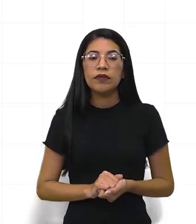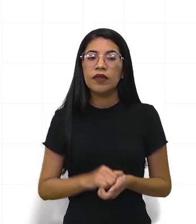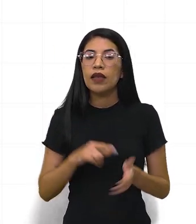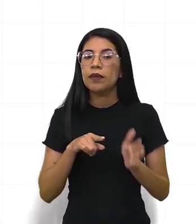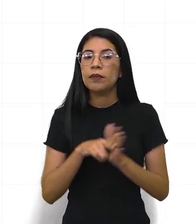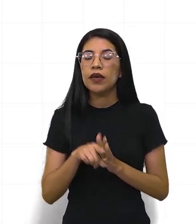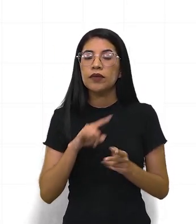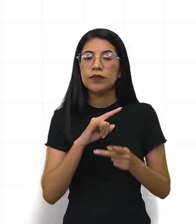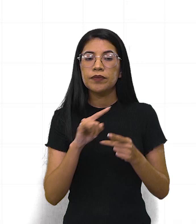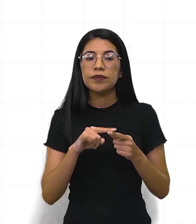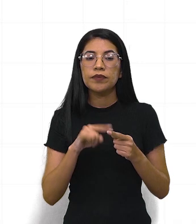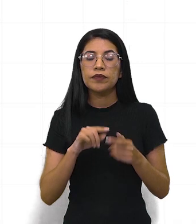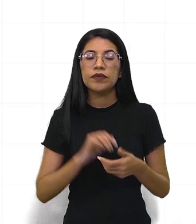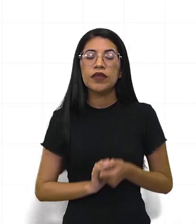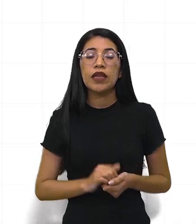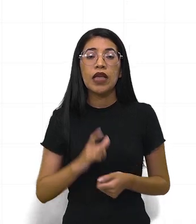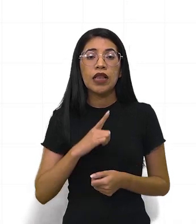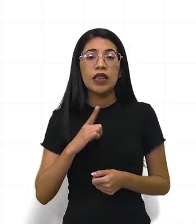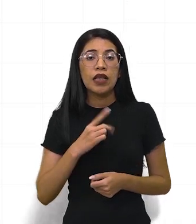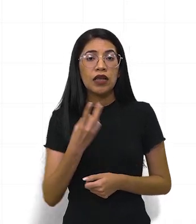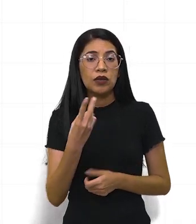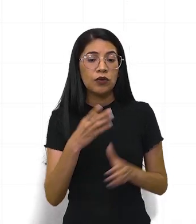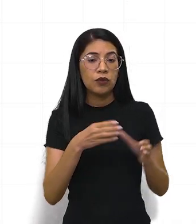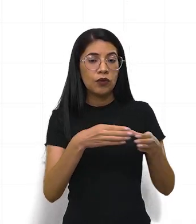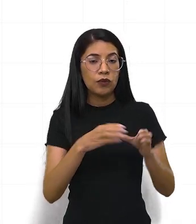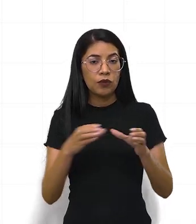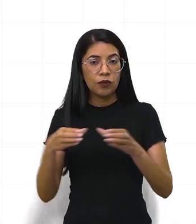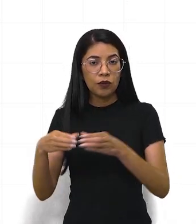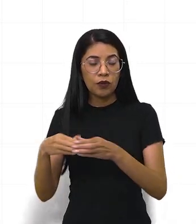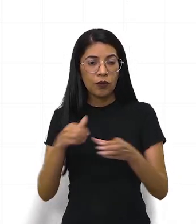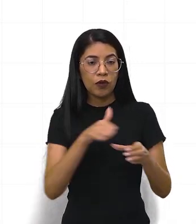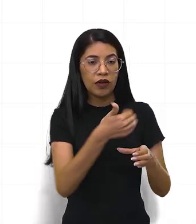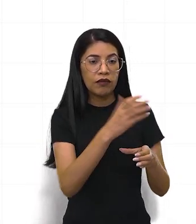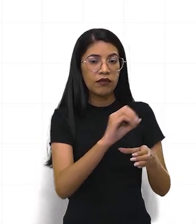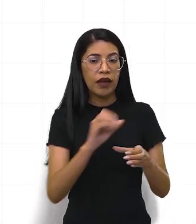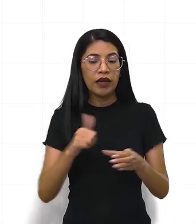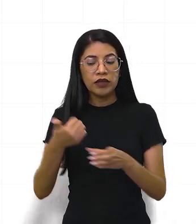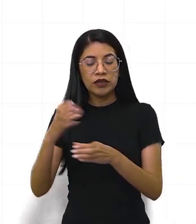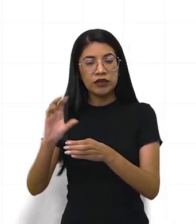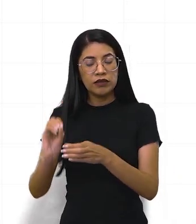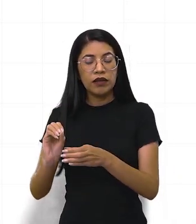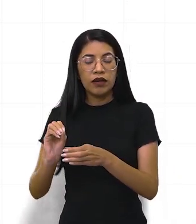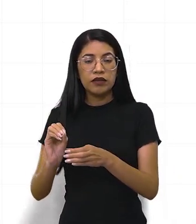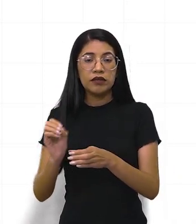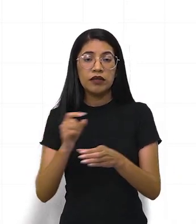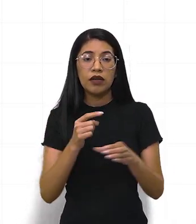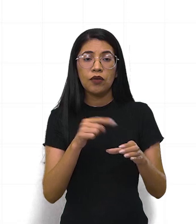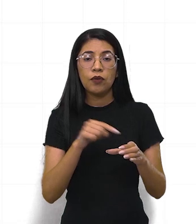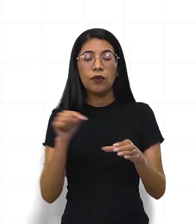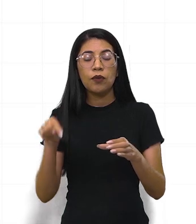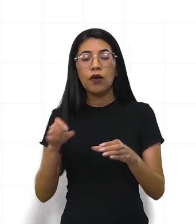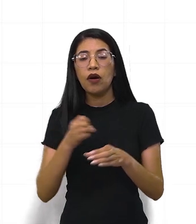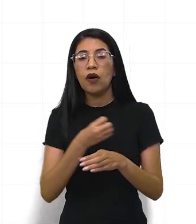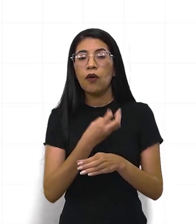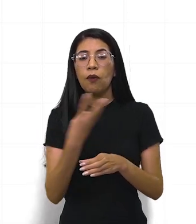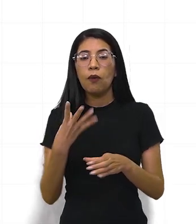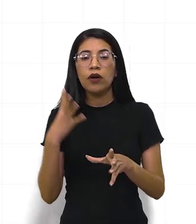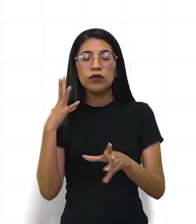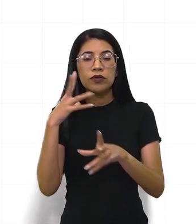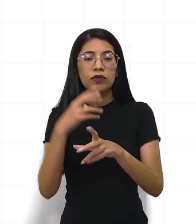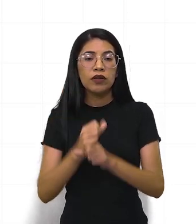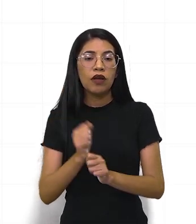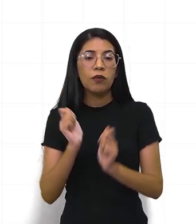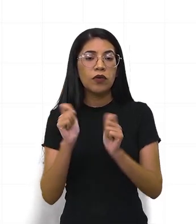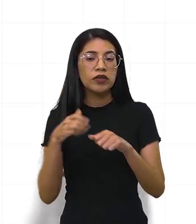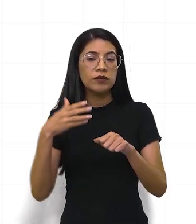pergunta. São dois grupos de 10 participantes. Se são dois grupos, então quantas pessoas no total participarão